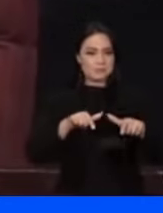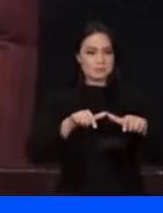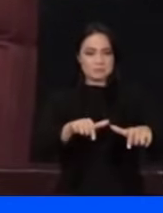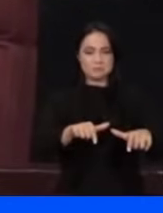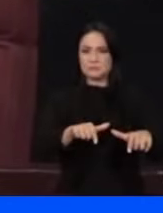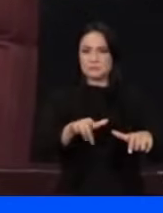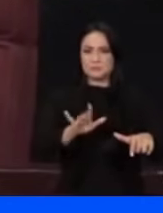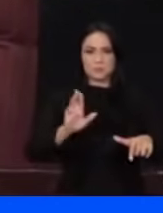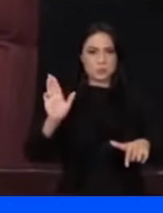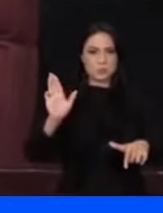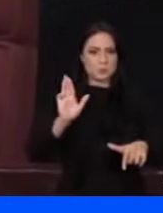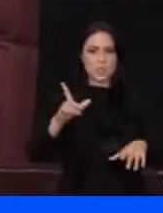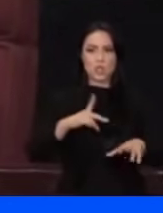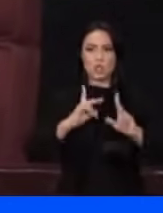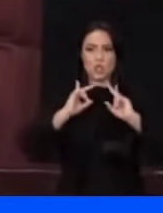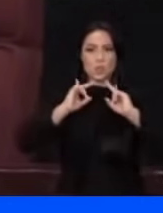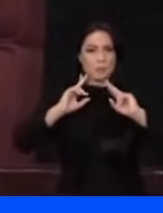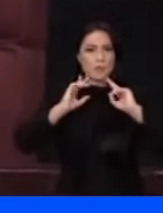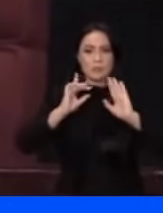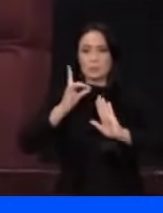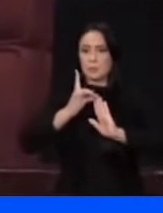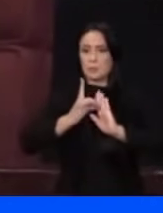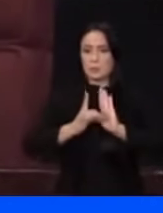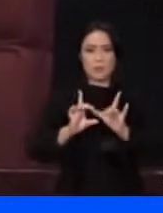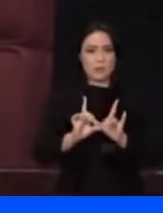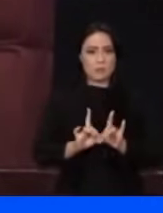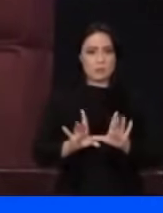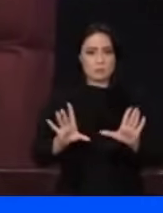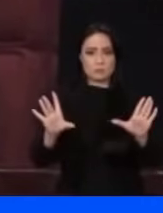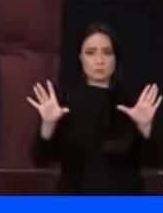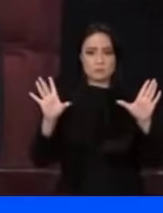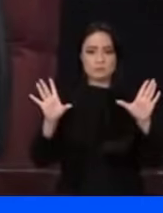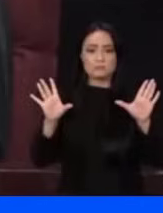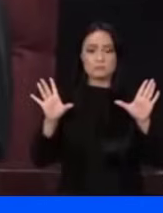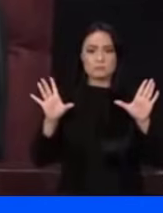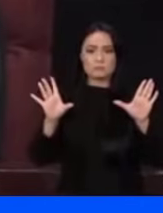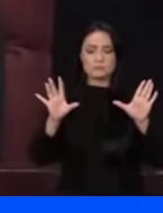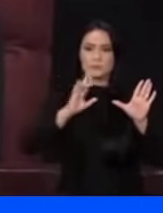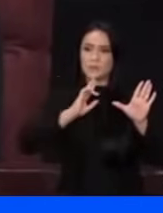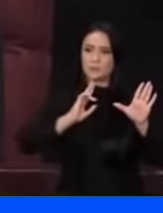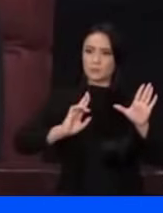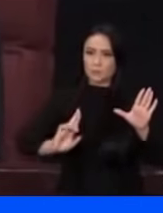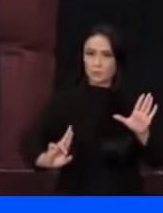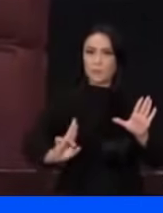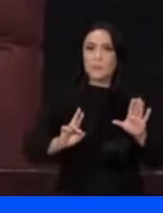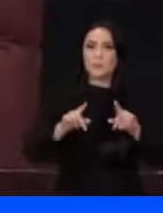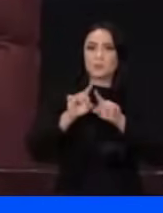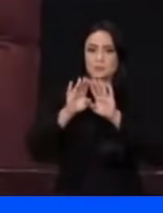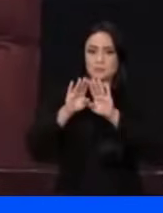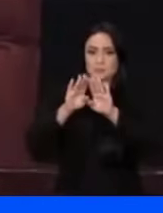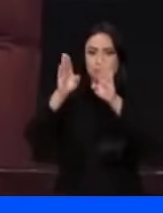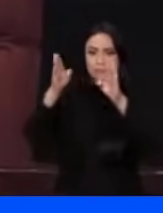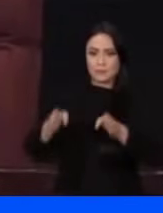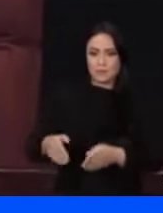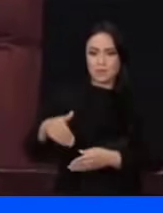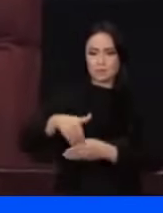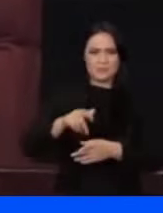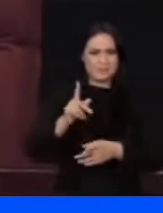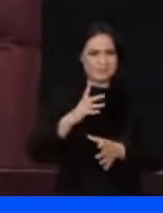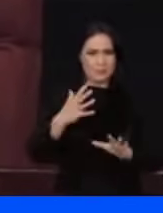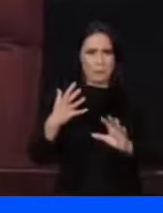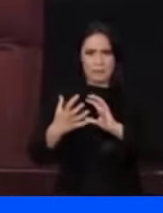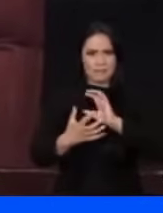normalidade democrática, a resignação pelo resultado das urnas, isso não é crise